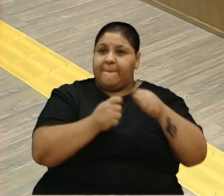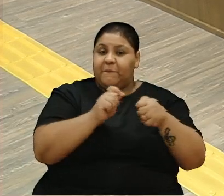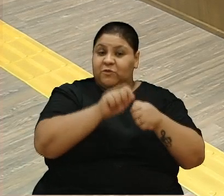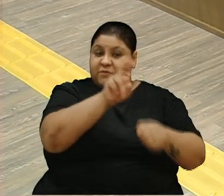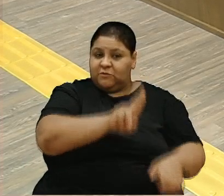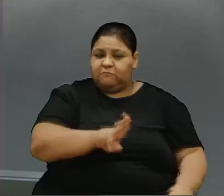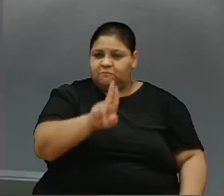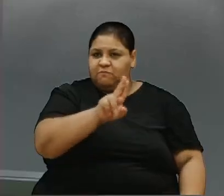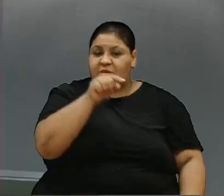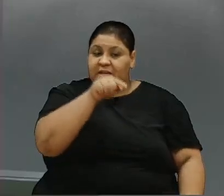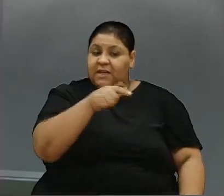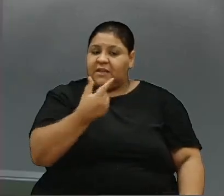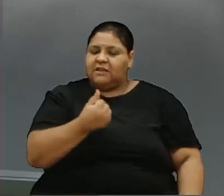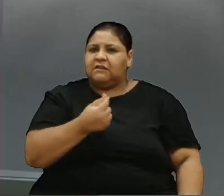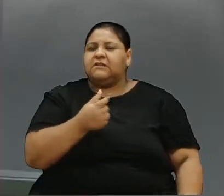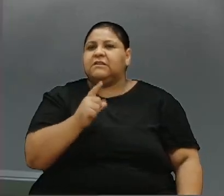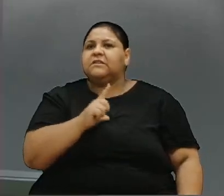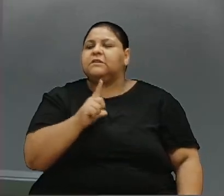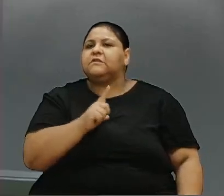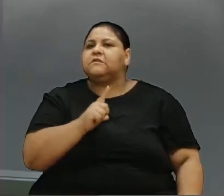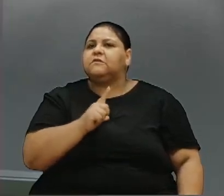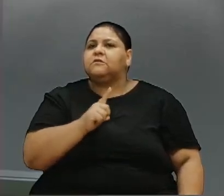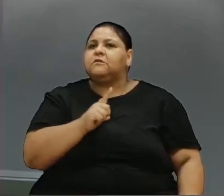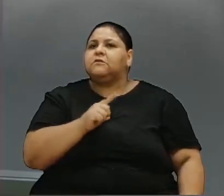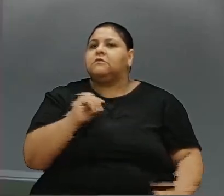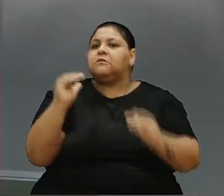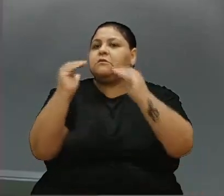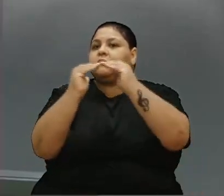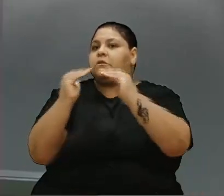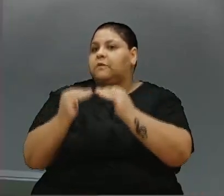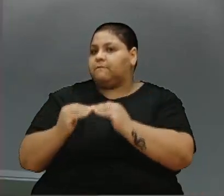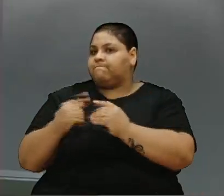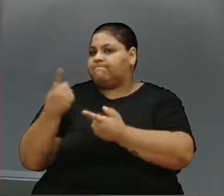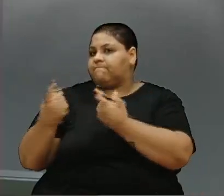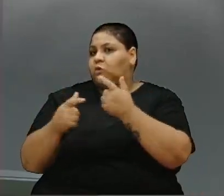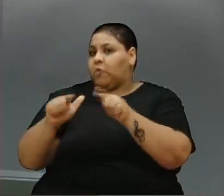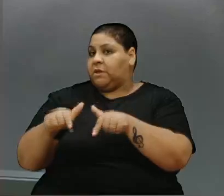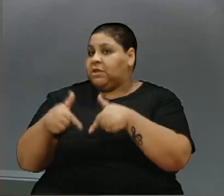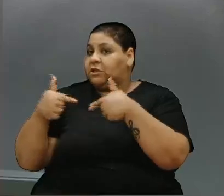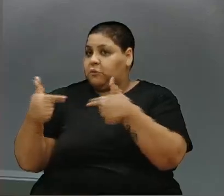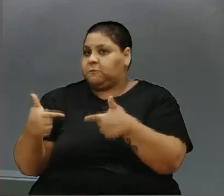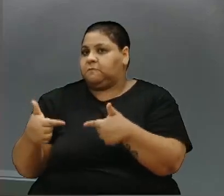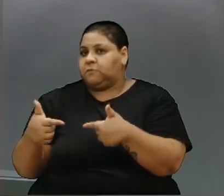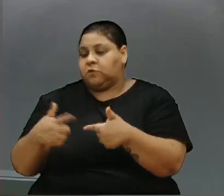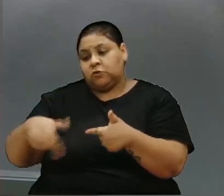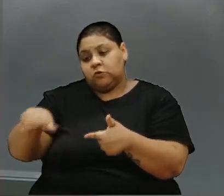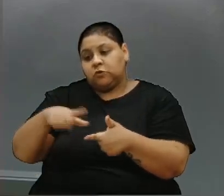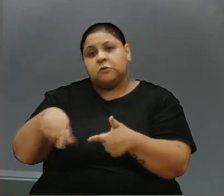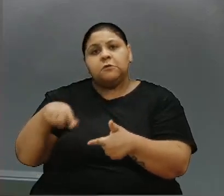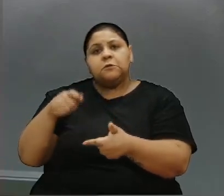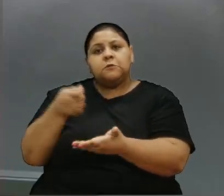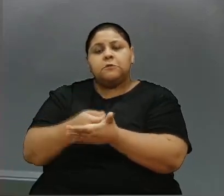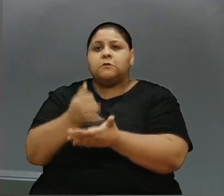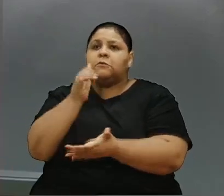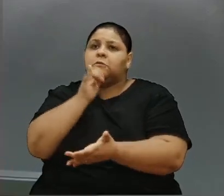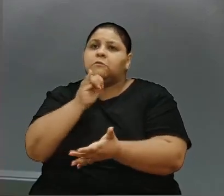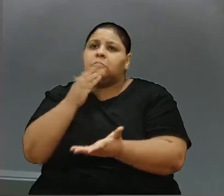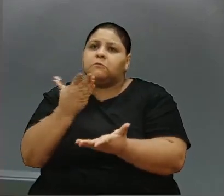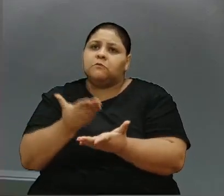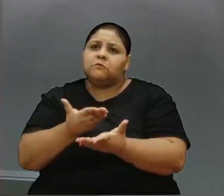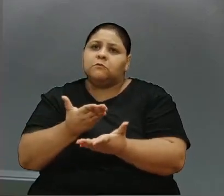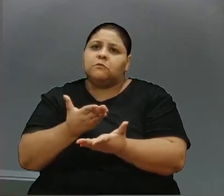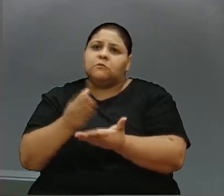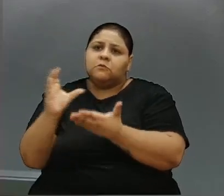uso, esse repasse ele tem que ir junto com algumas medidas, né, que nós exigimos, como, por exemplo, a questão